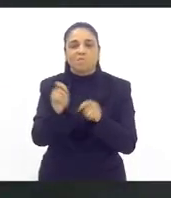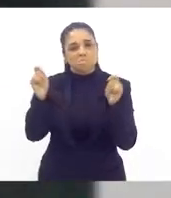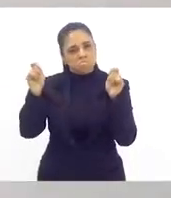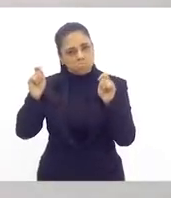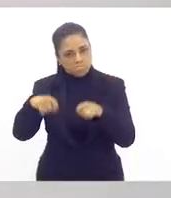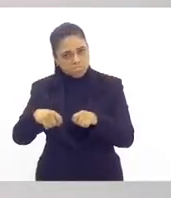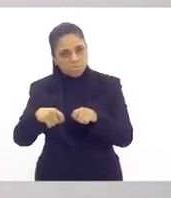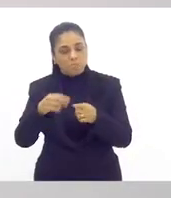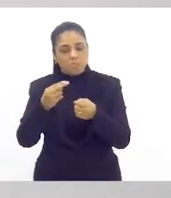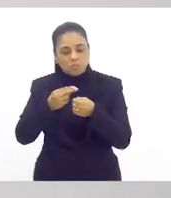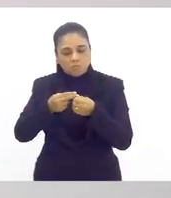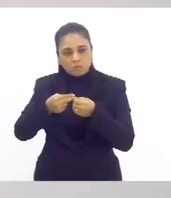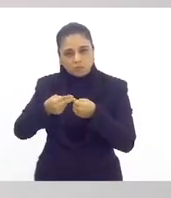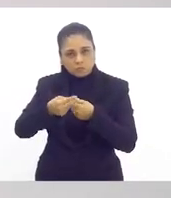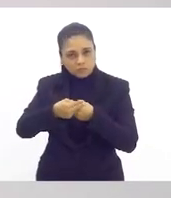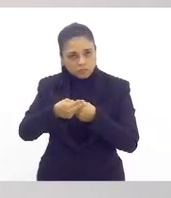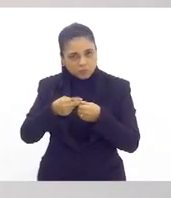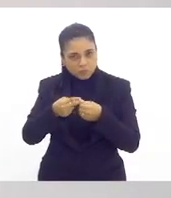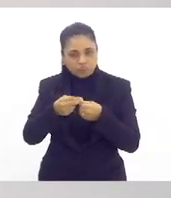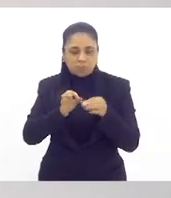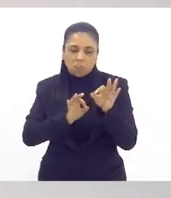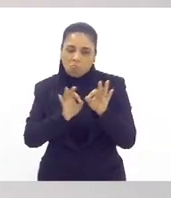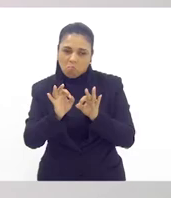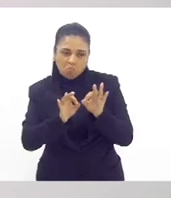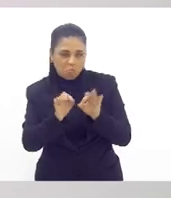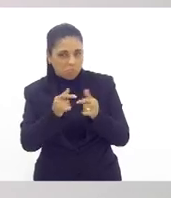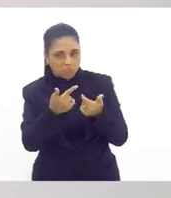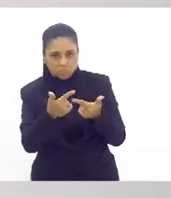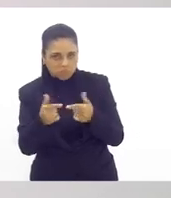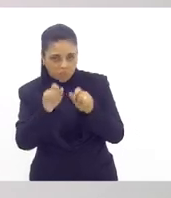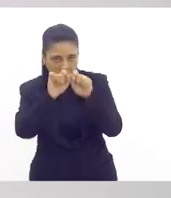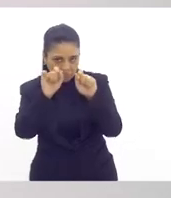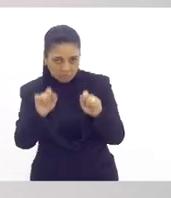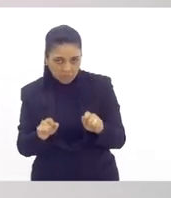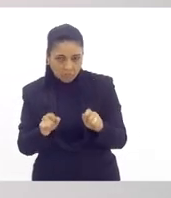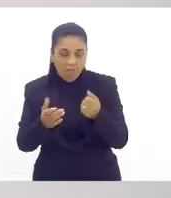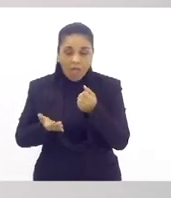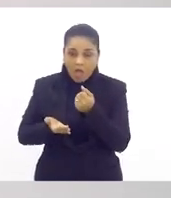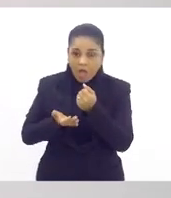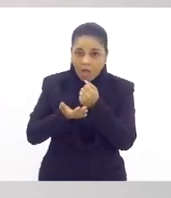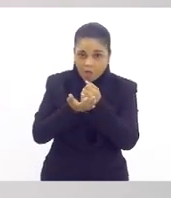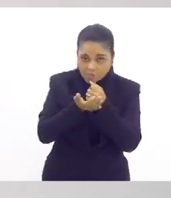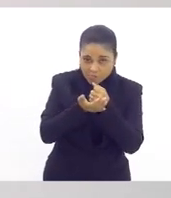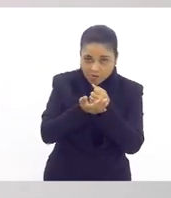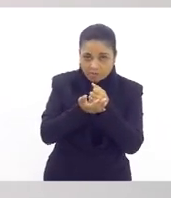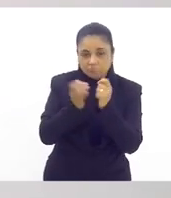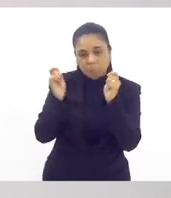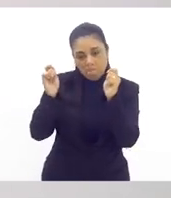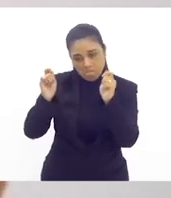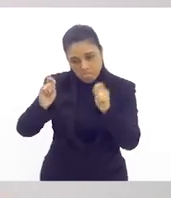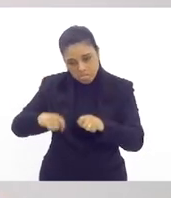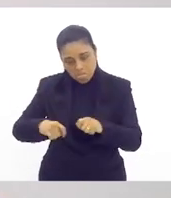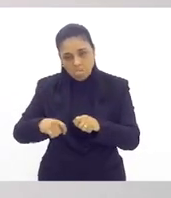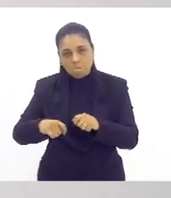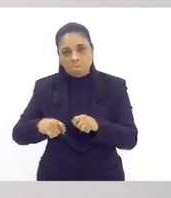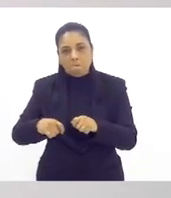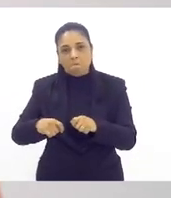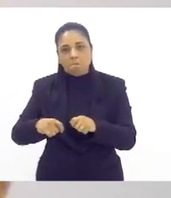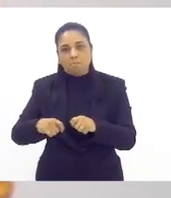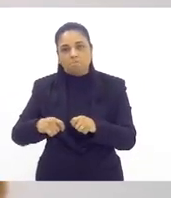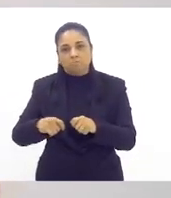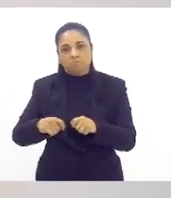de municípios que ainda não estão organizados no seu sistema apoiados por nós possam então